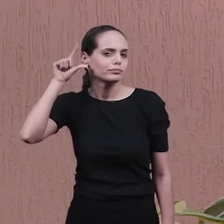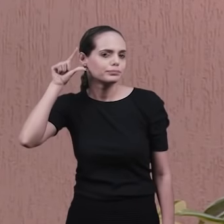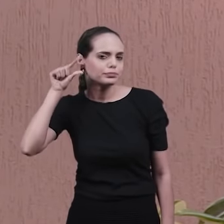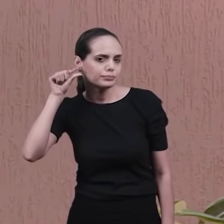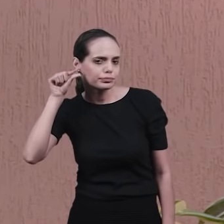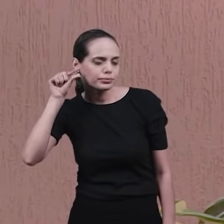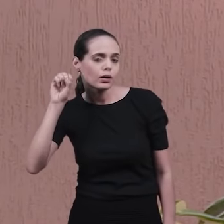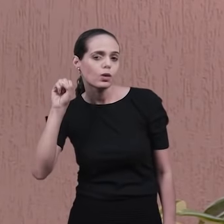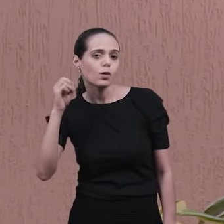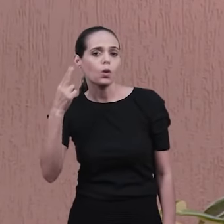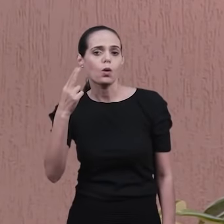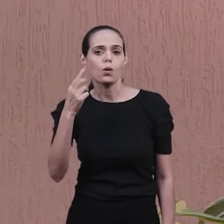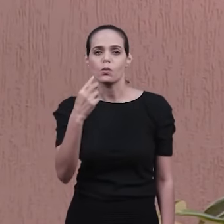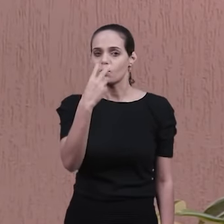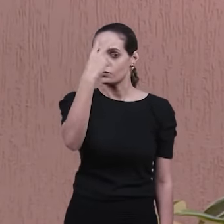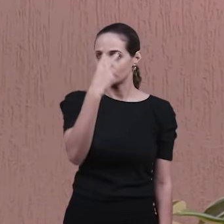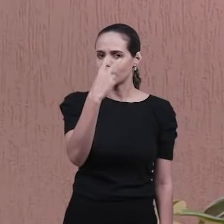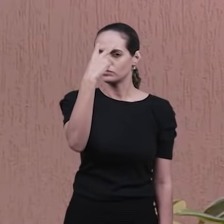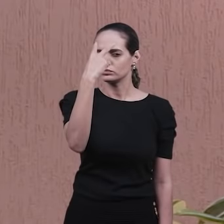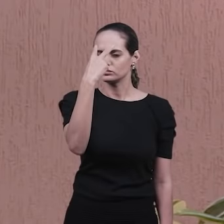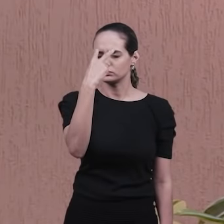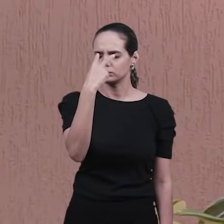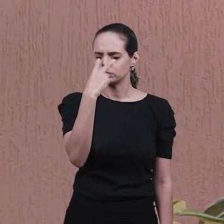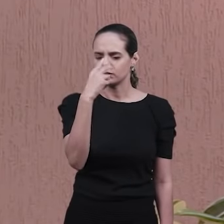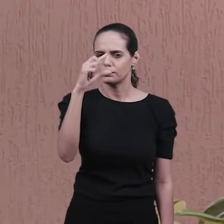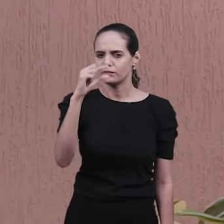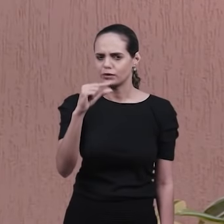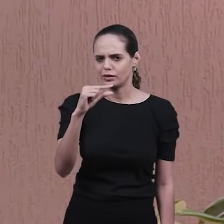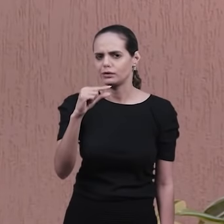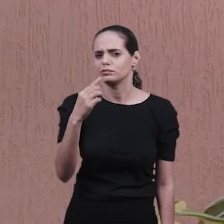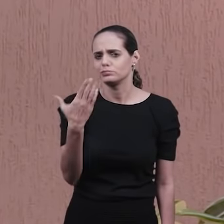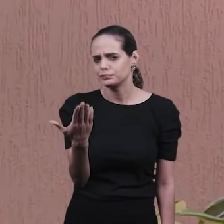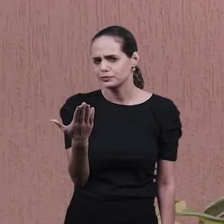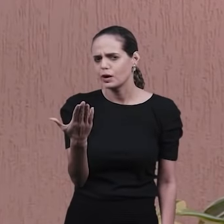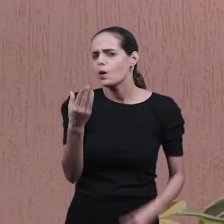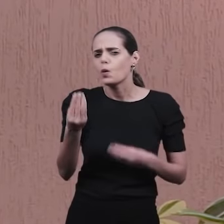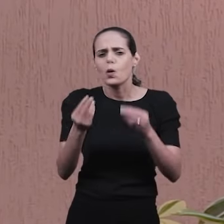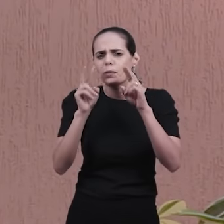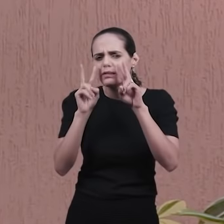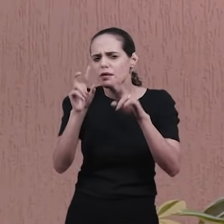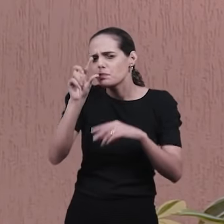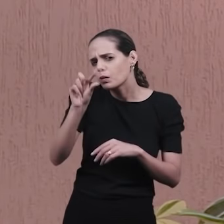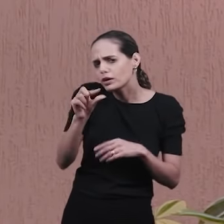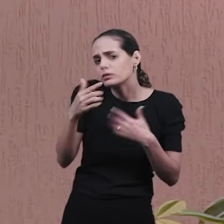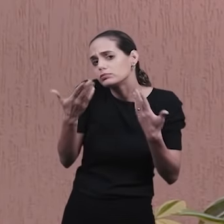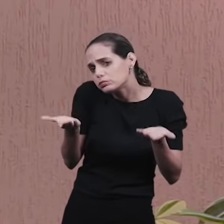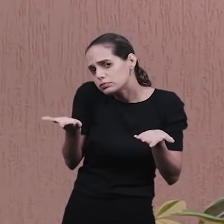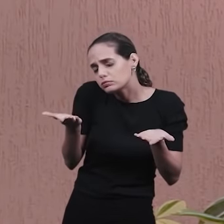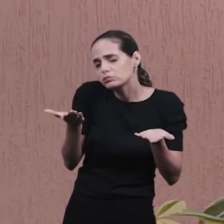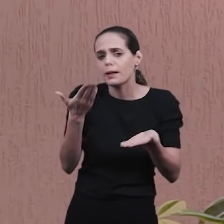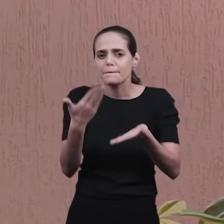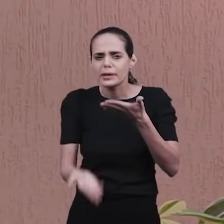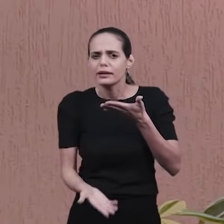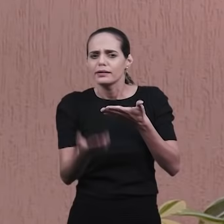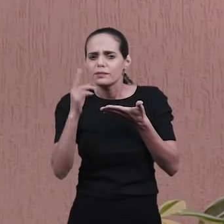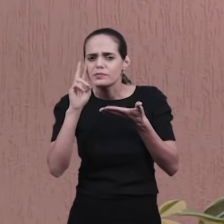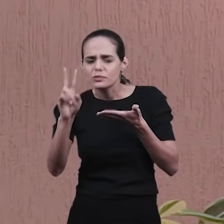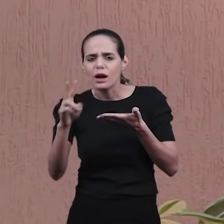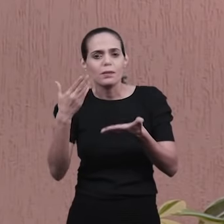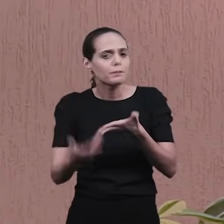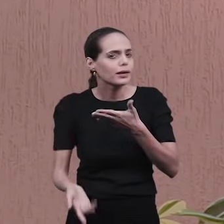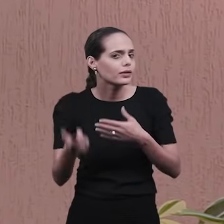esse idoso vai ter. Porque dependendo disso, de como é o comprometimento cognitivo, a perda visual, a perda